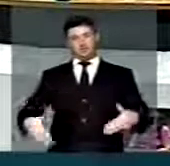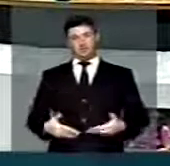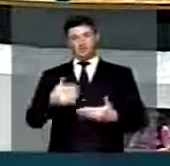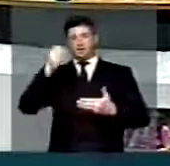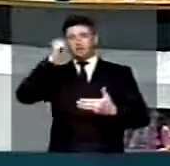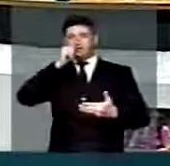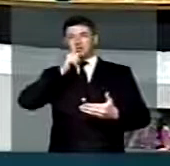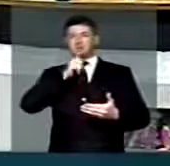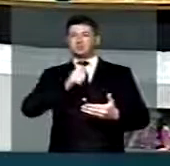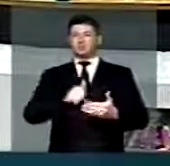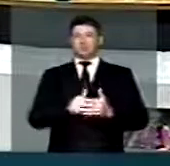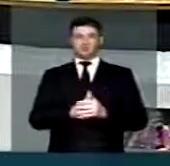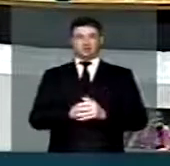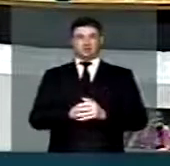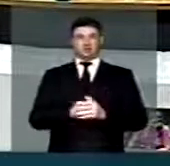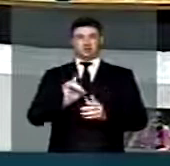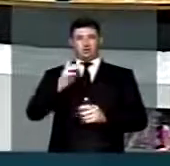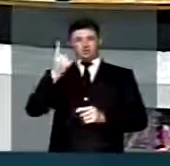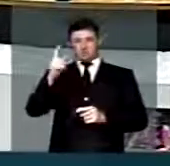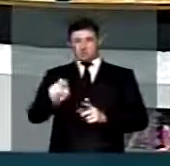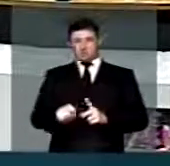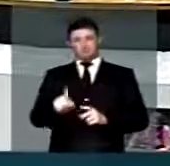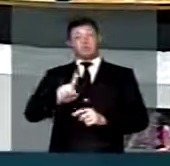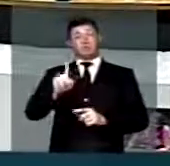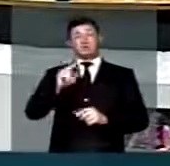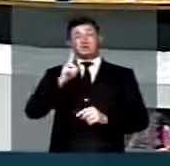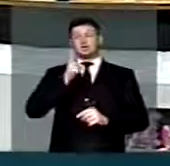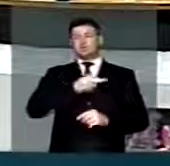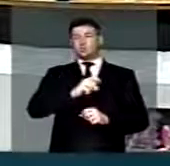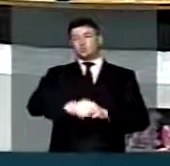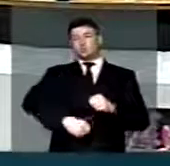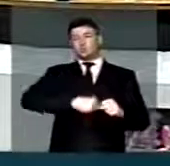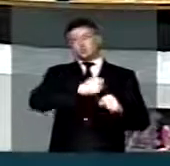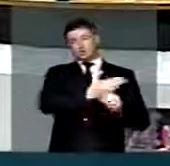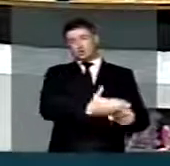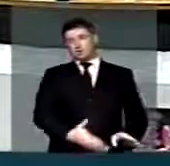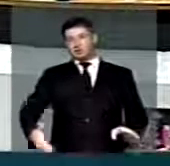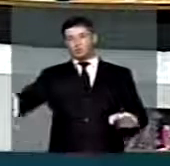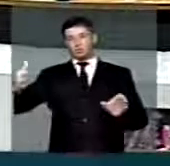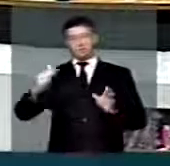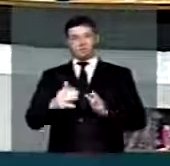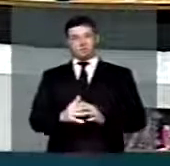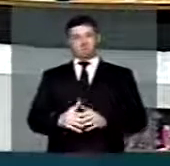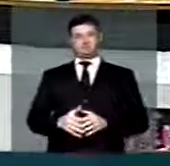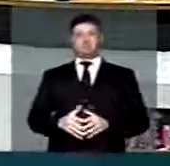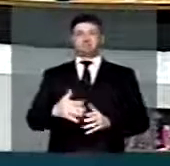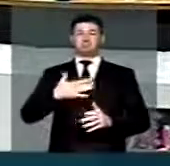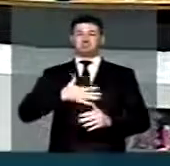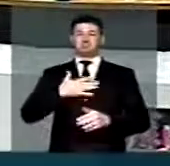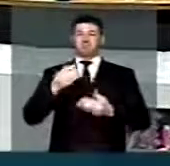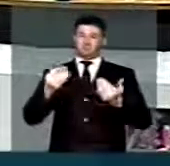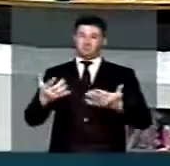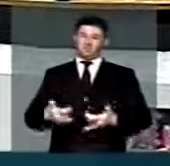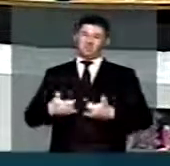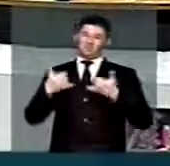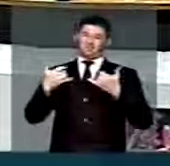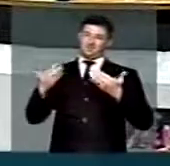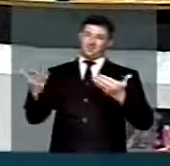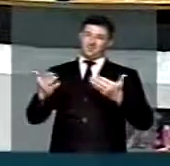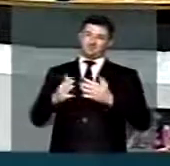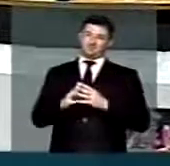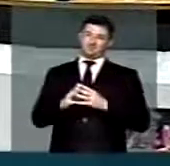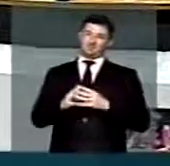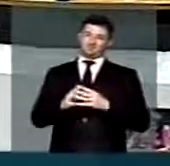às mulheres, não só esse mês, mas todos os meses do ano. Com muita satisfação, com